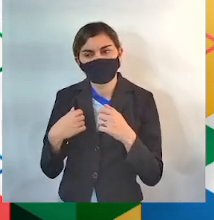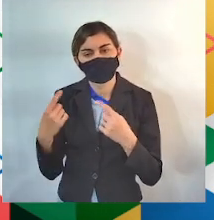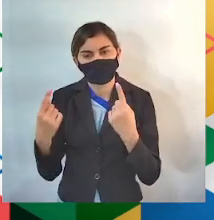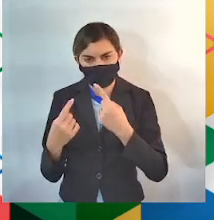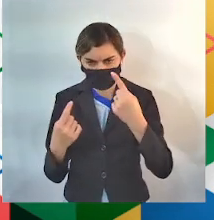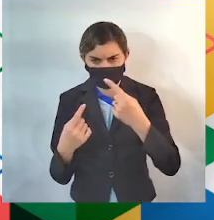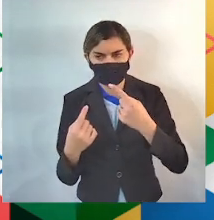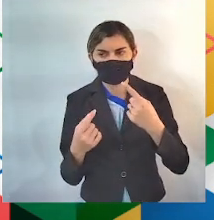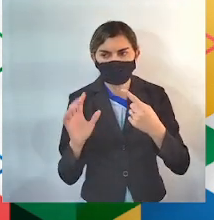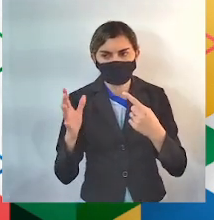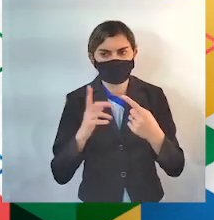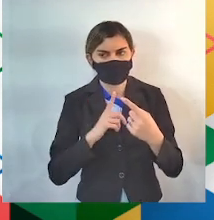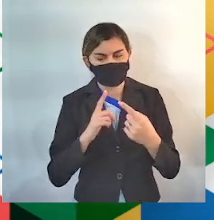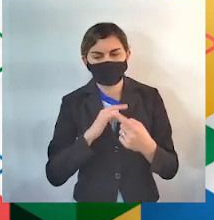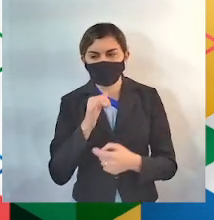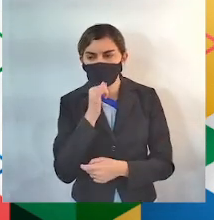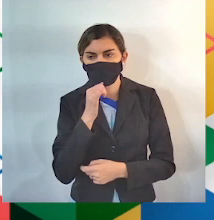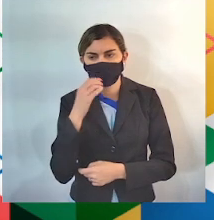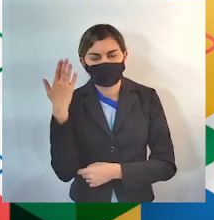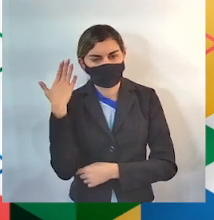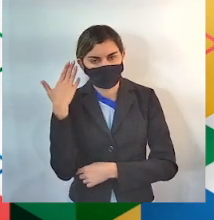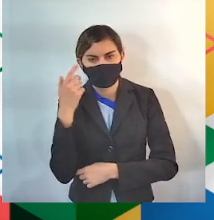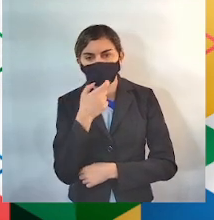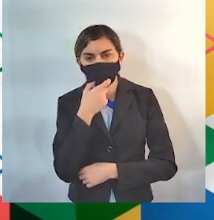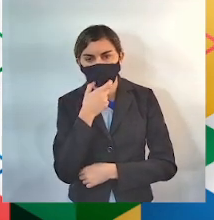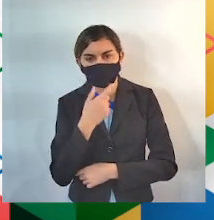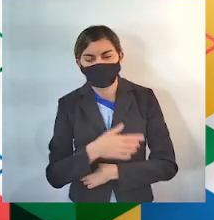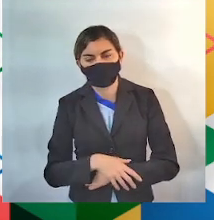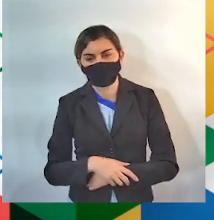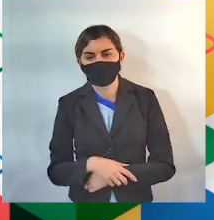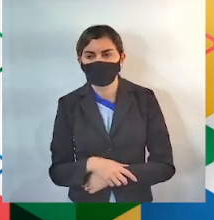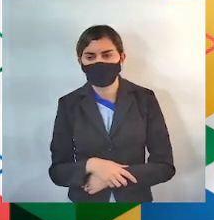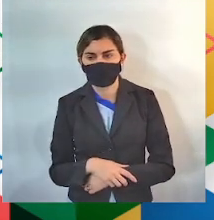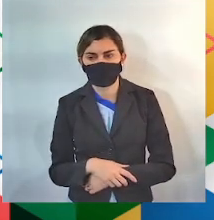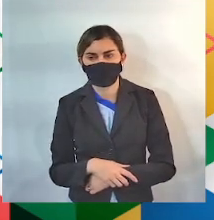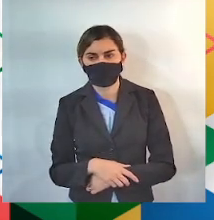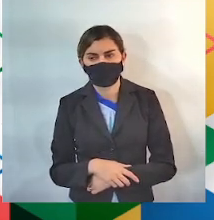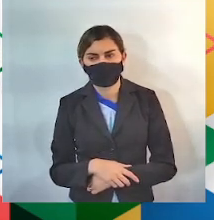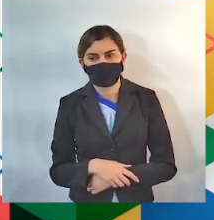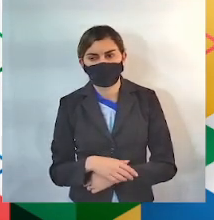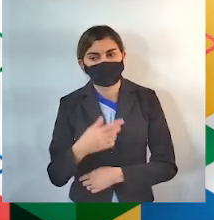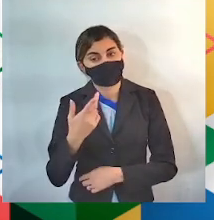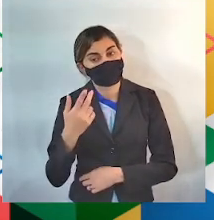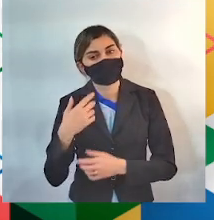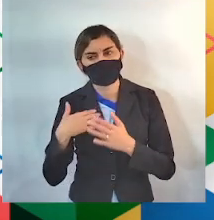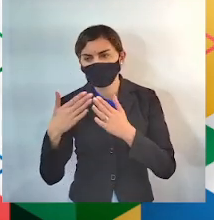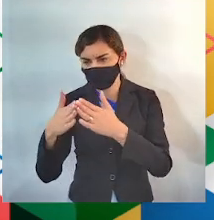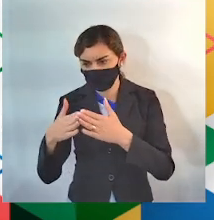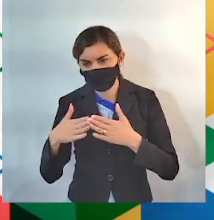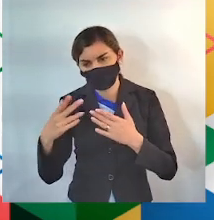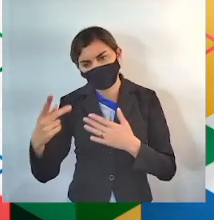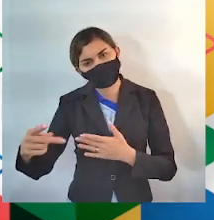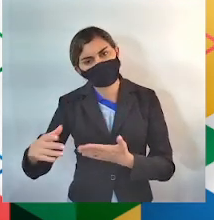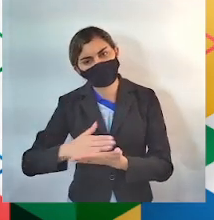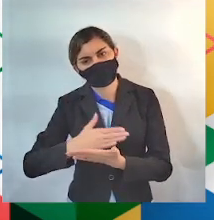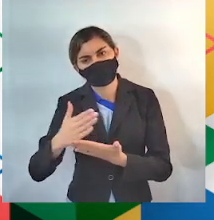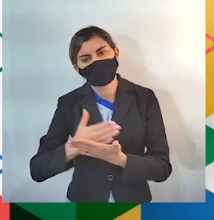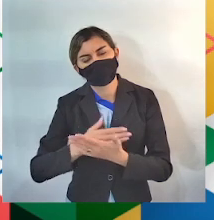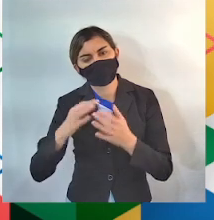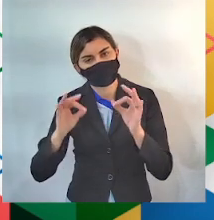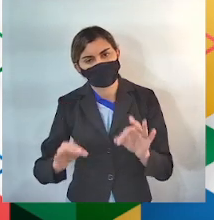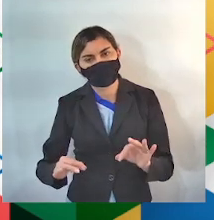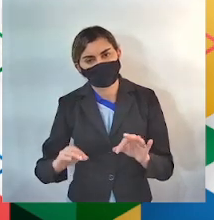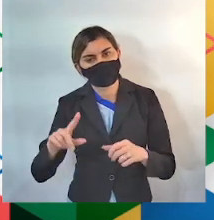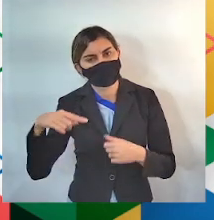primeira situação, nós temos o exemplo, ó, give me this book, dê-me este livro, certo?